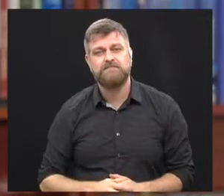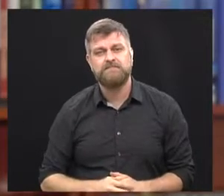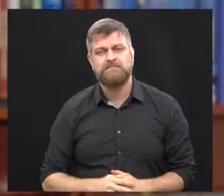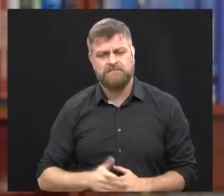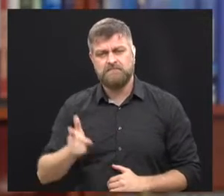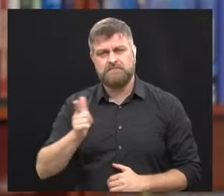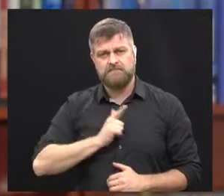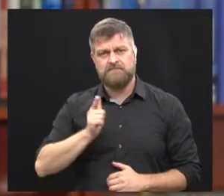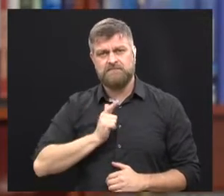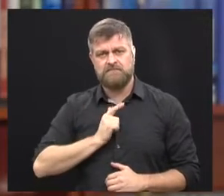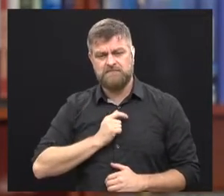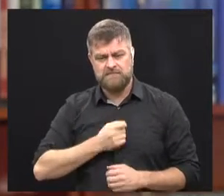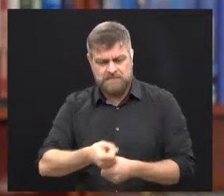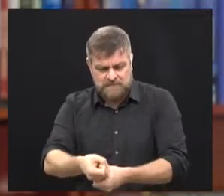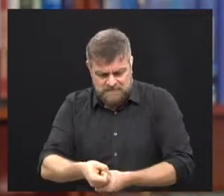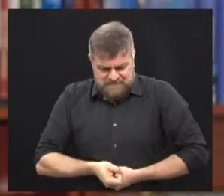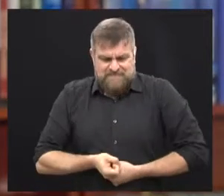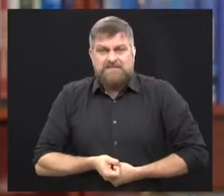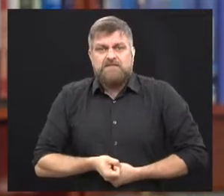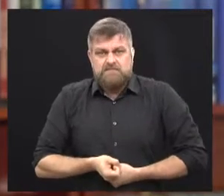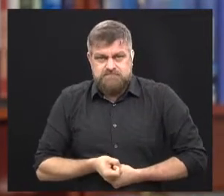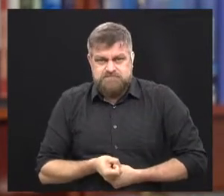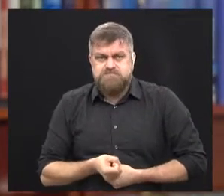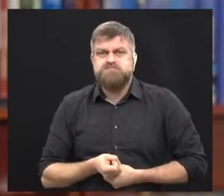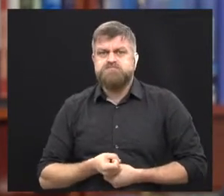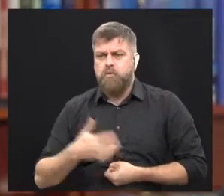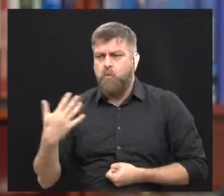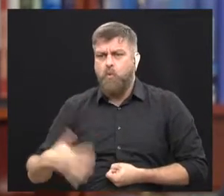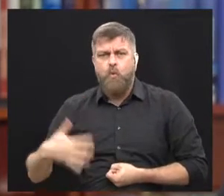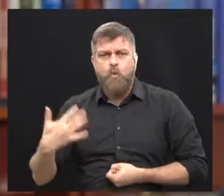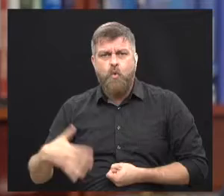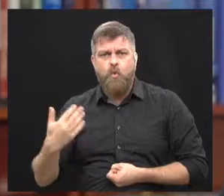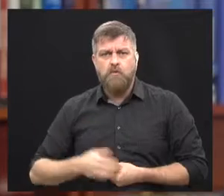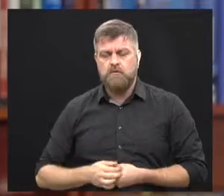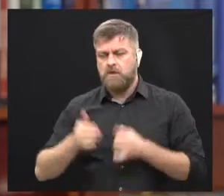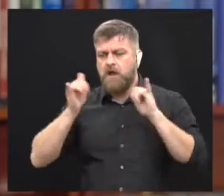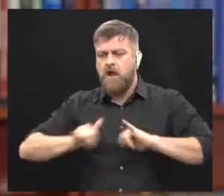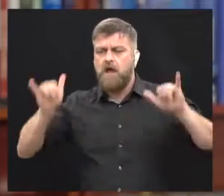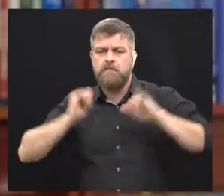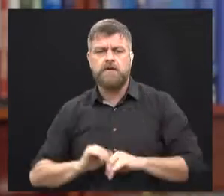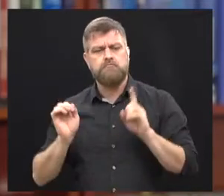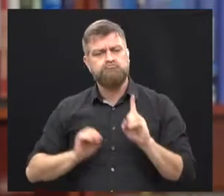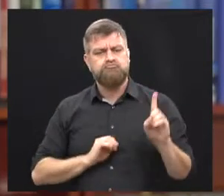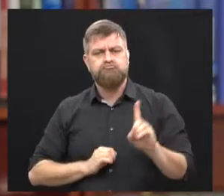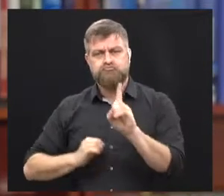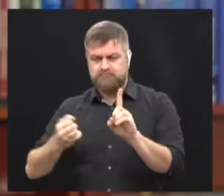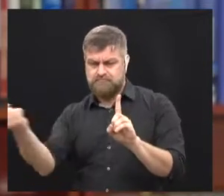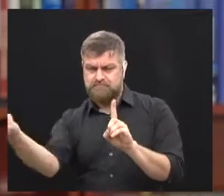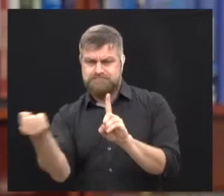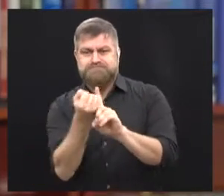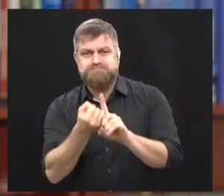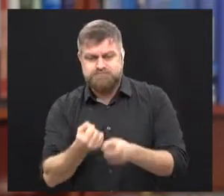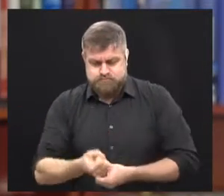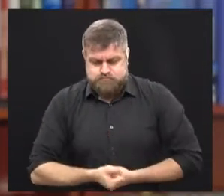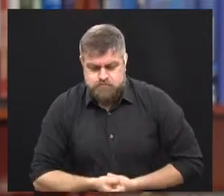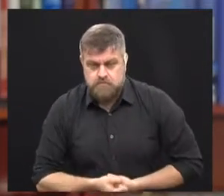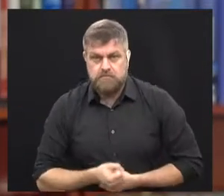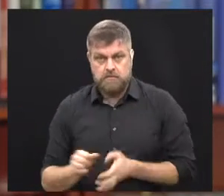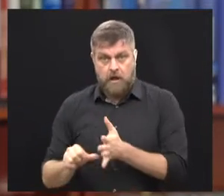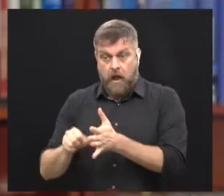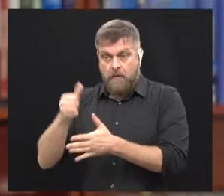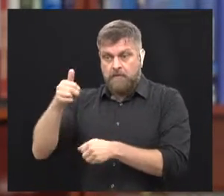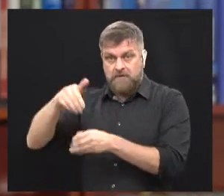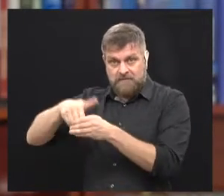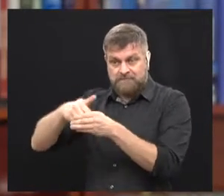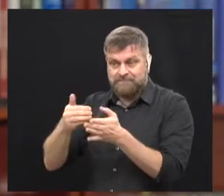recebeu uma facada, uma agressão, um atentado no meio da campanha, durante ainda o primeiro turno, durante a campanha do primeiro turno, e